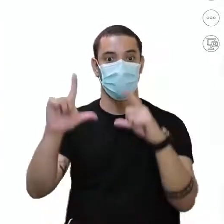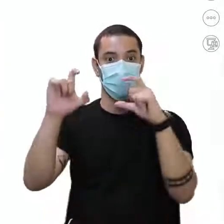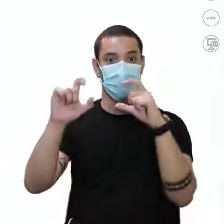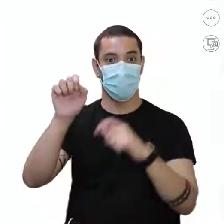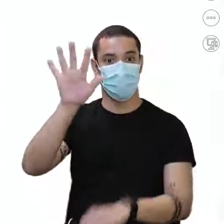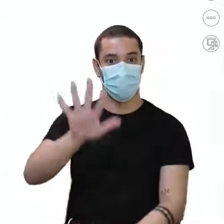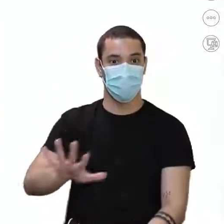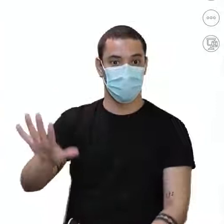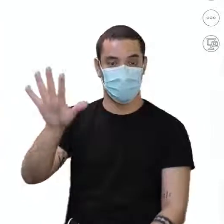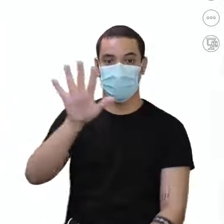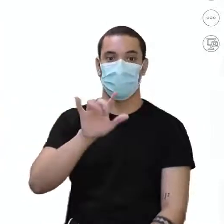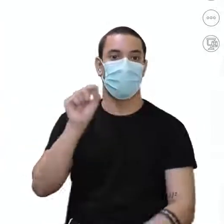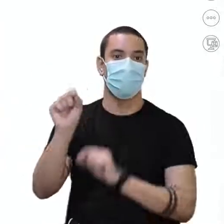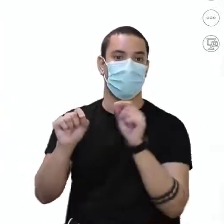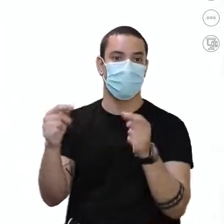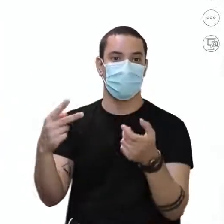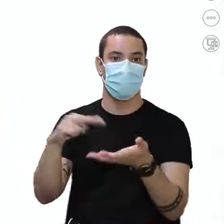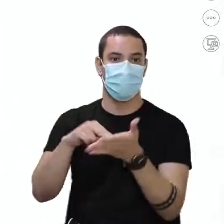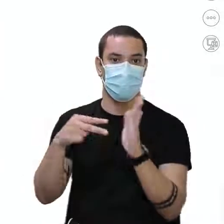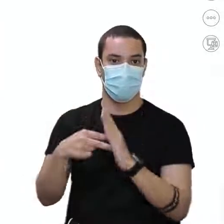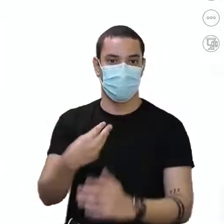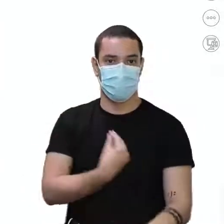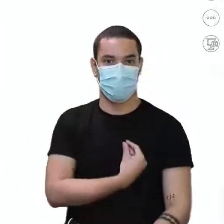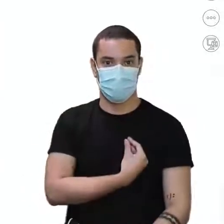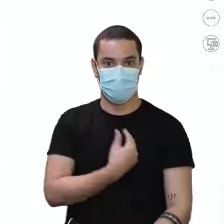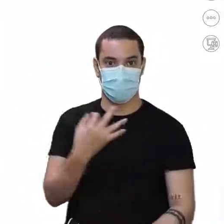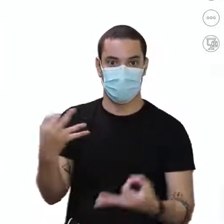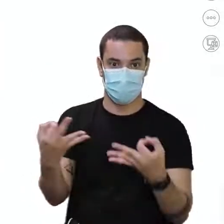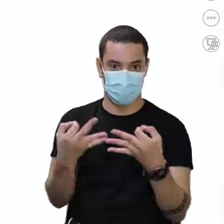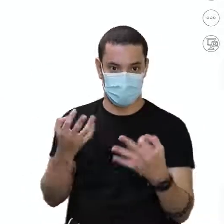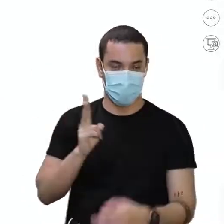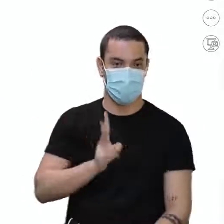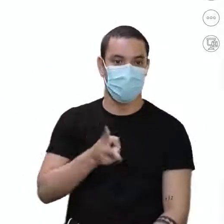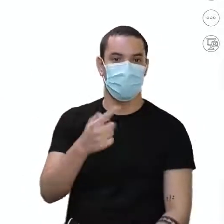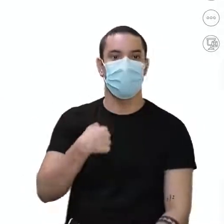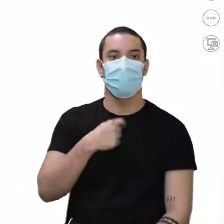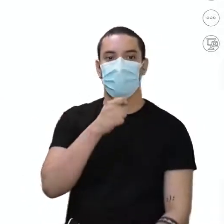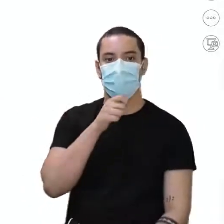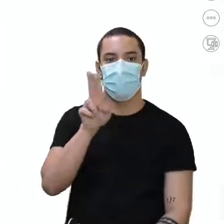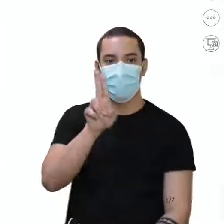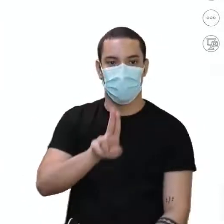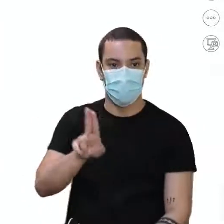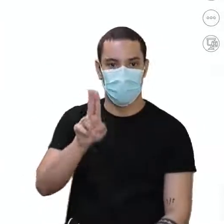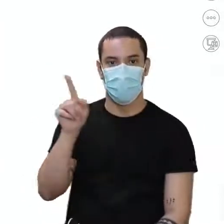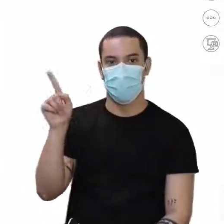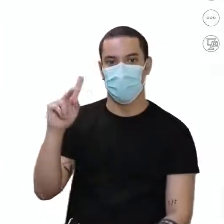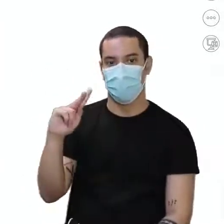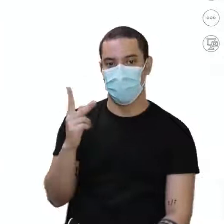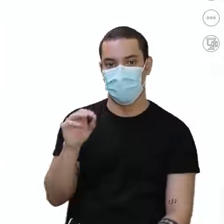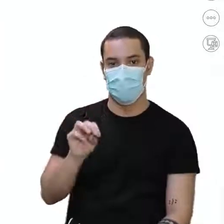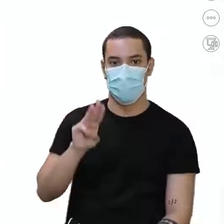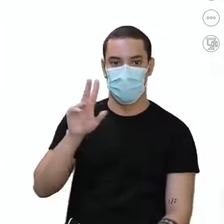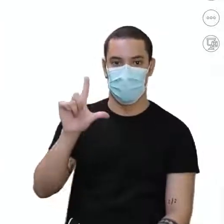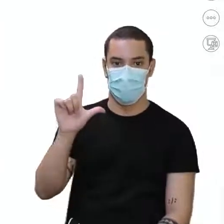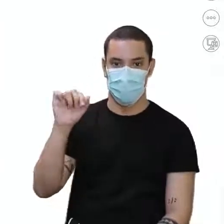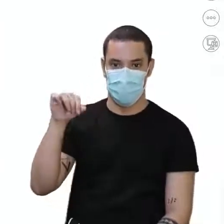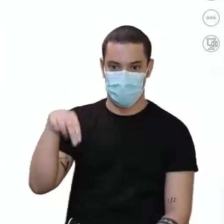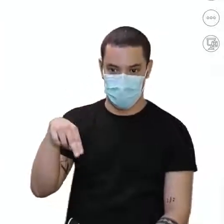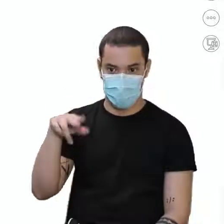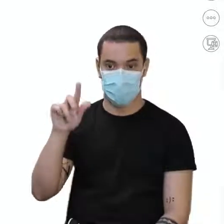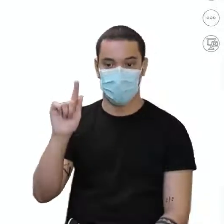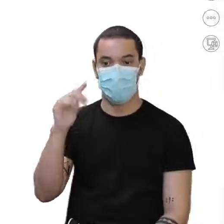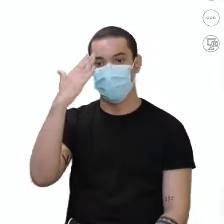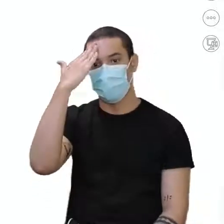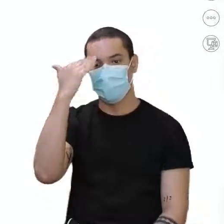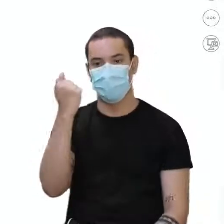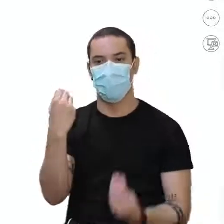do que é o meu Present Perfect Continuous. Eu ainda continuo usando o meu how long para saber a duração